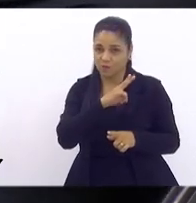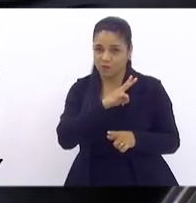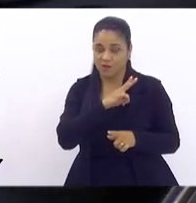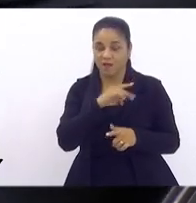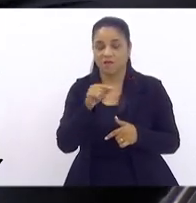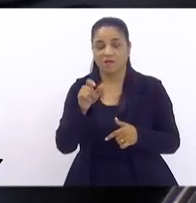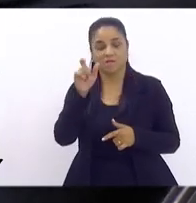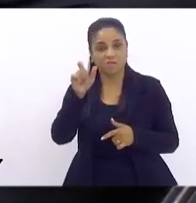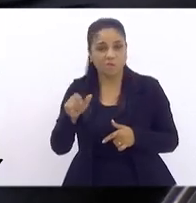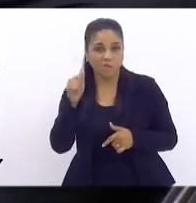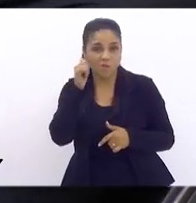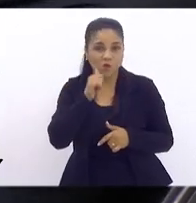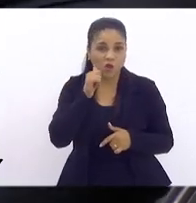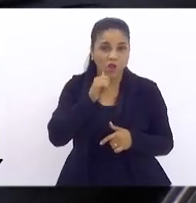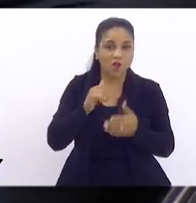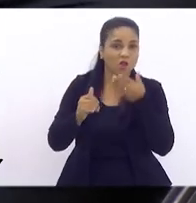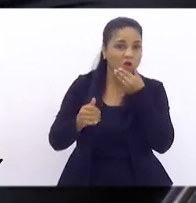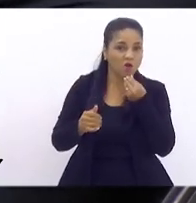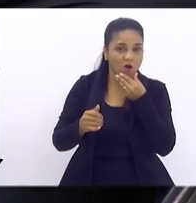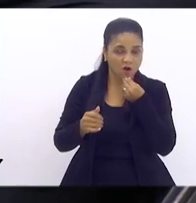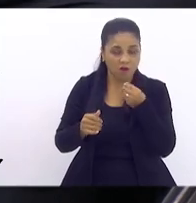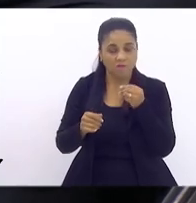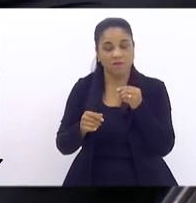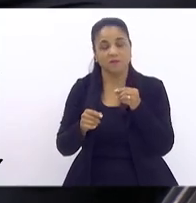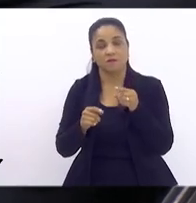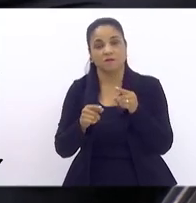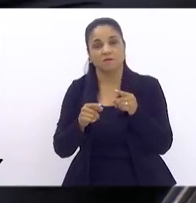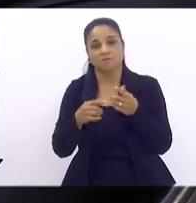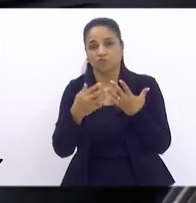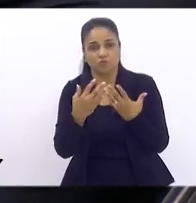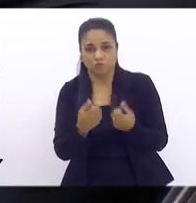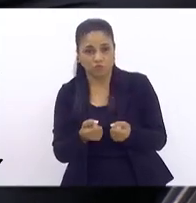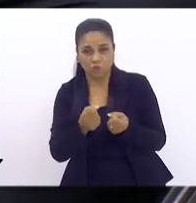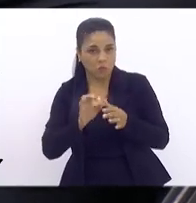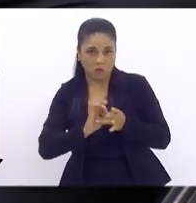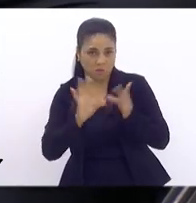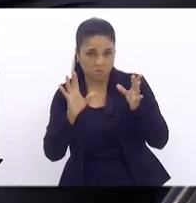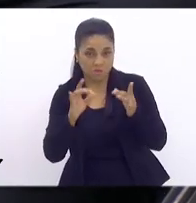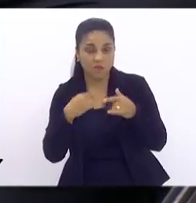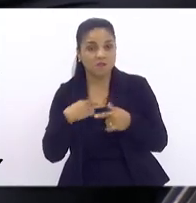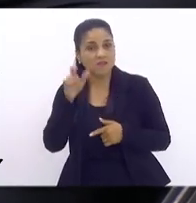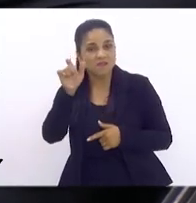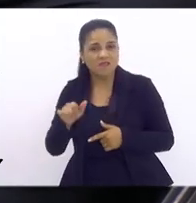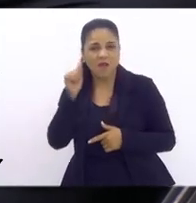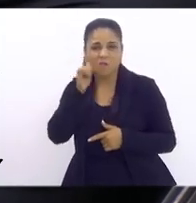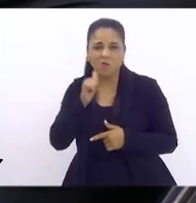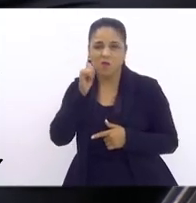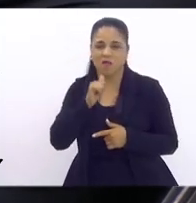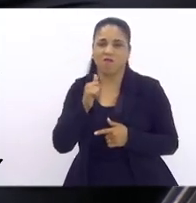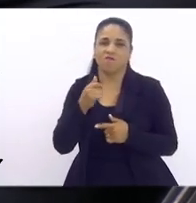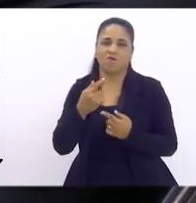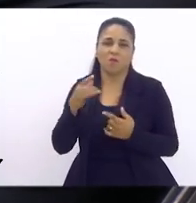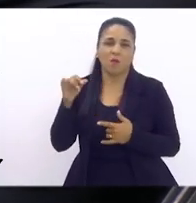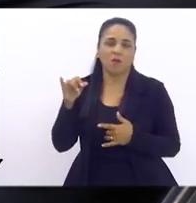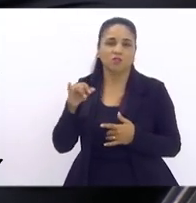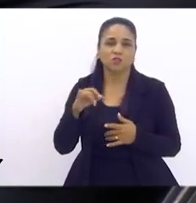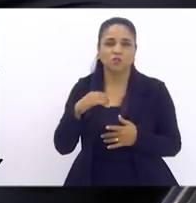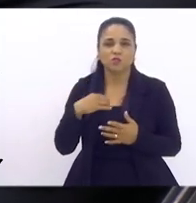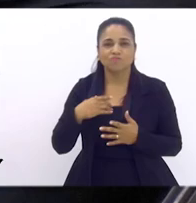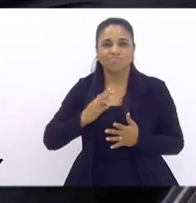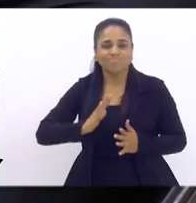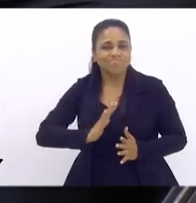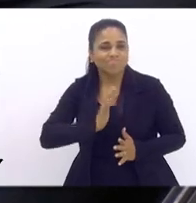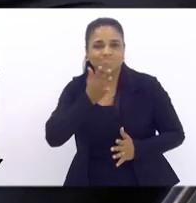ciência de homens e de mulheres e o impacto na vida das mulheres foi muito mais perverso muito mais cruel